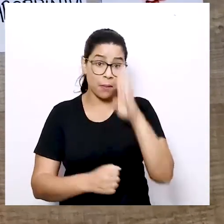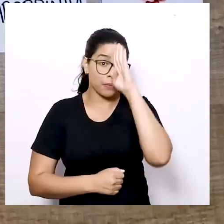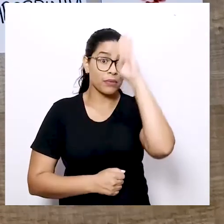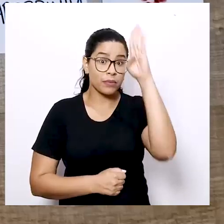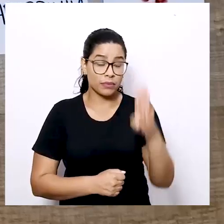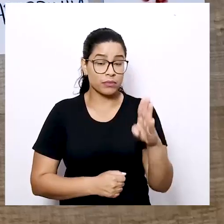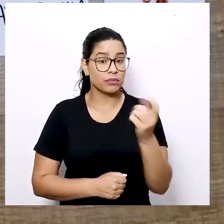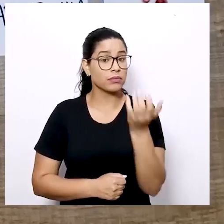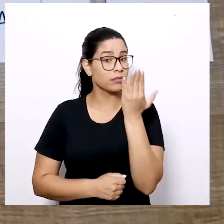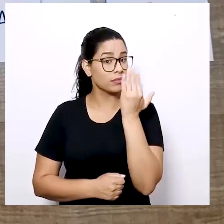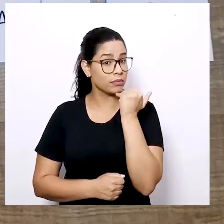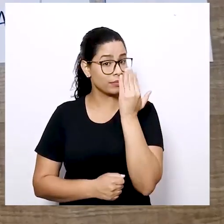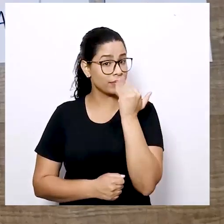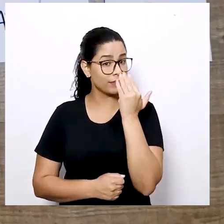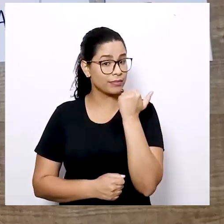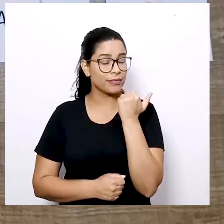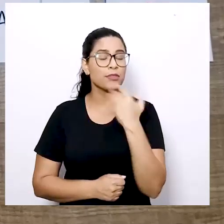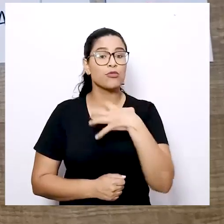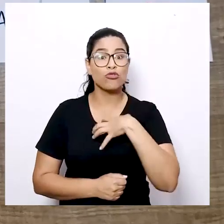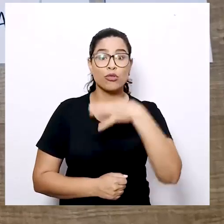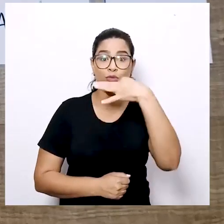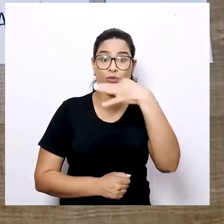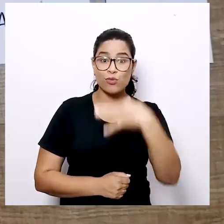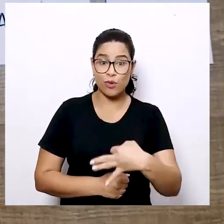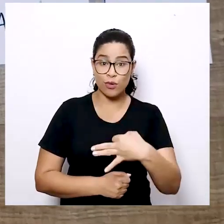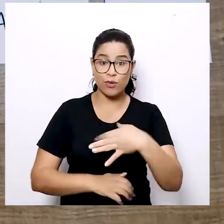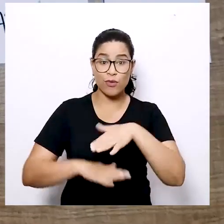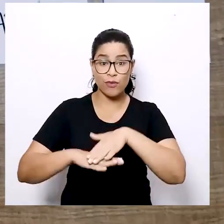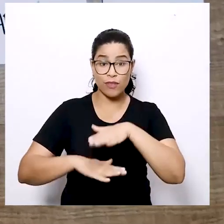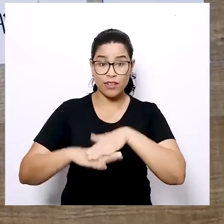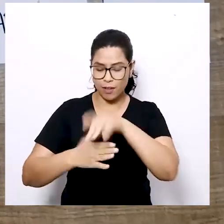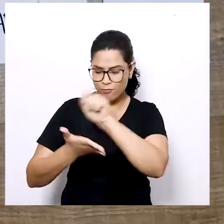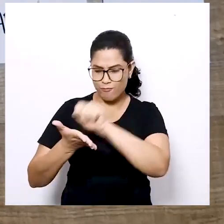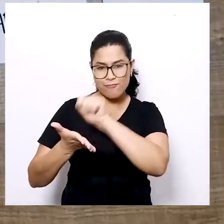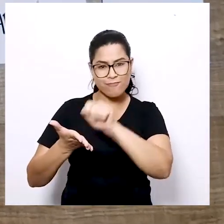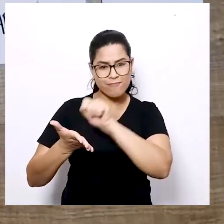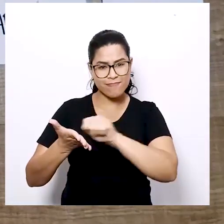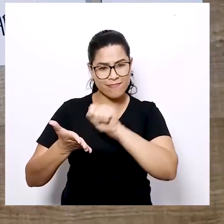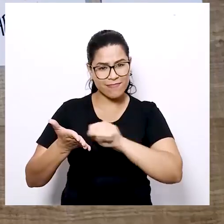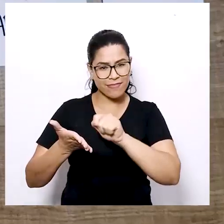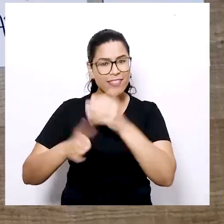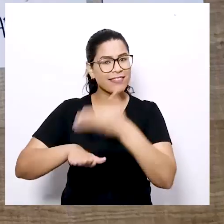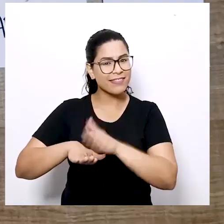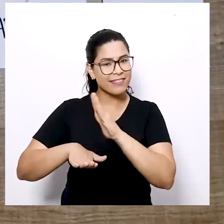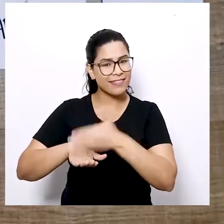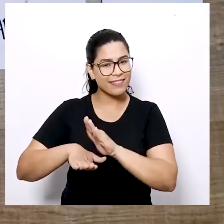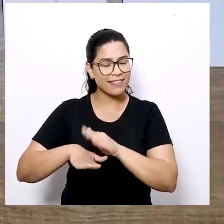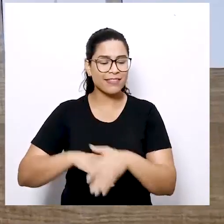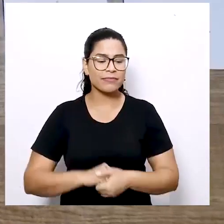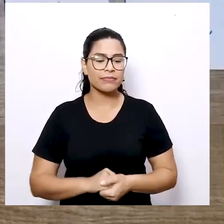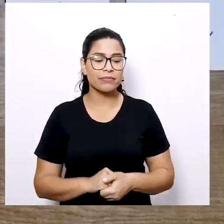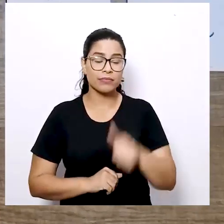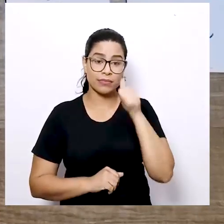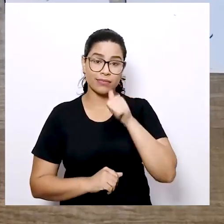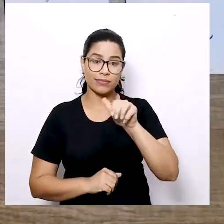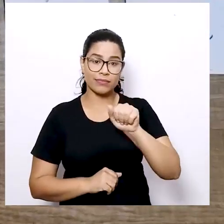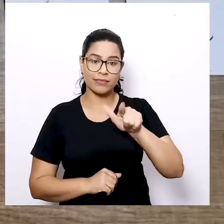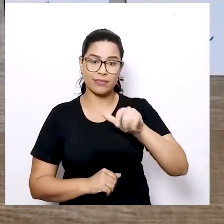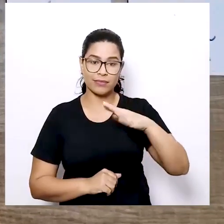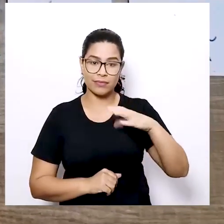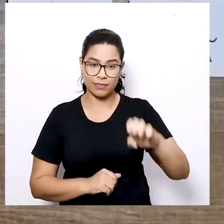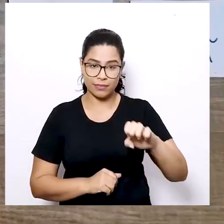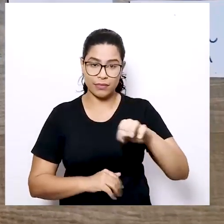na alimentação. É uma ótima maneira de exercitar a escrita. Olha só que legal. A Alice